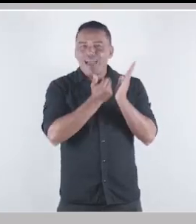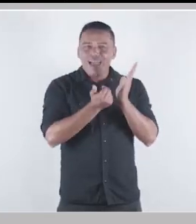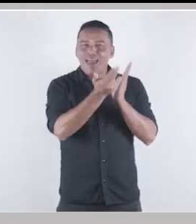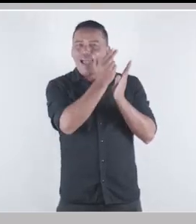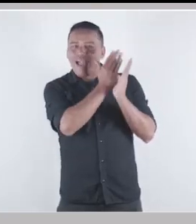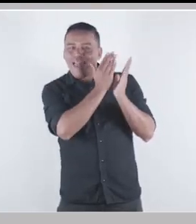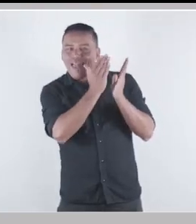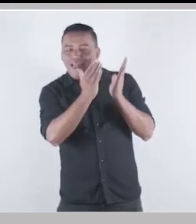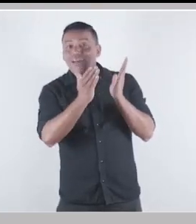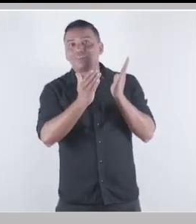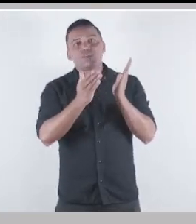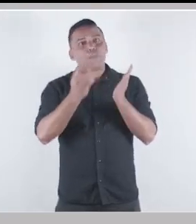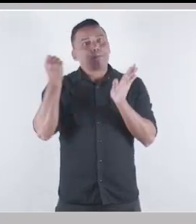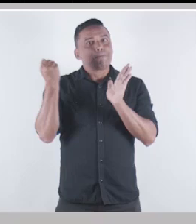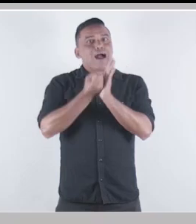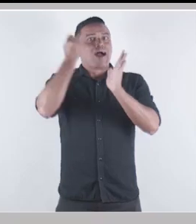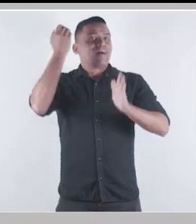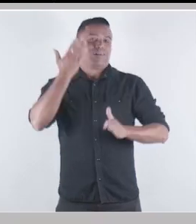minha trajetória.